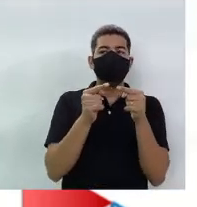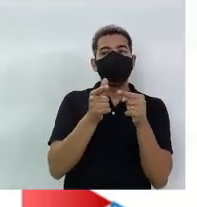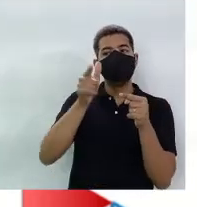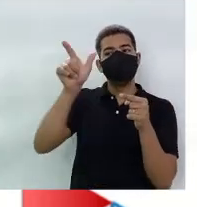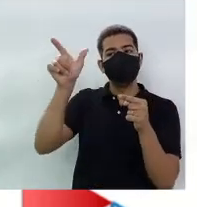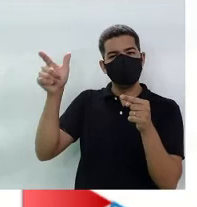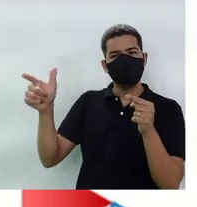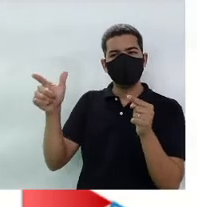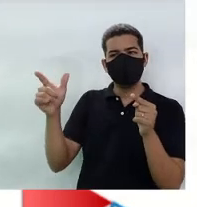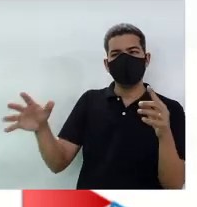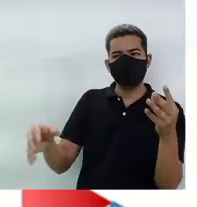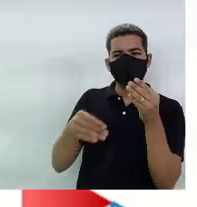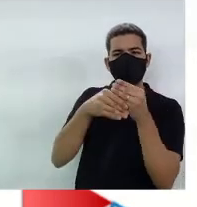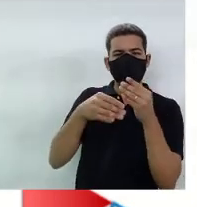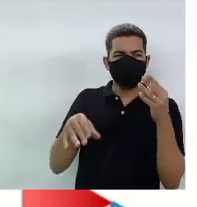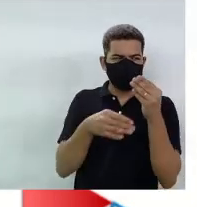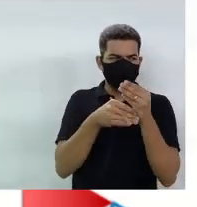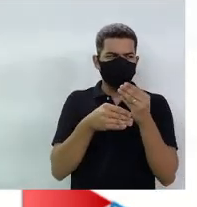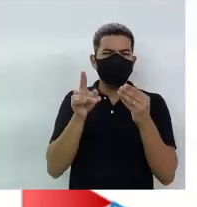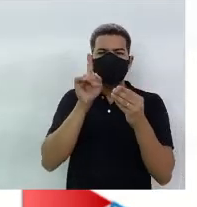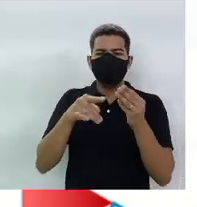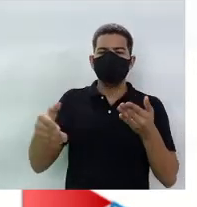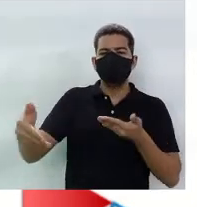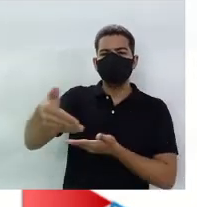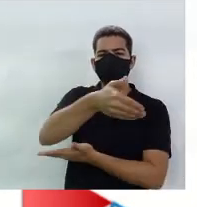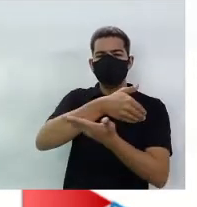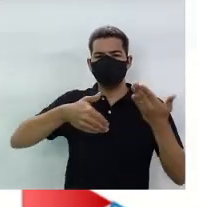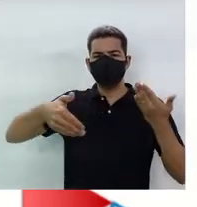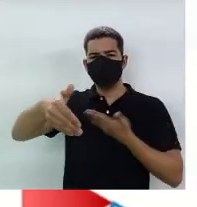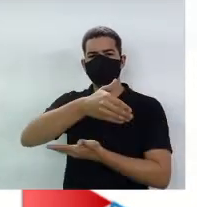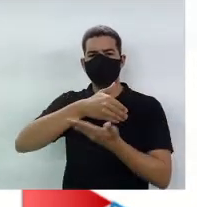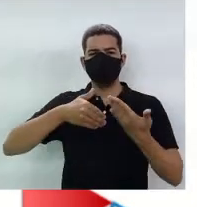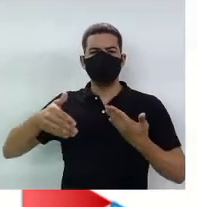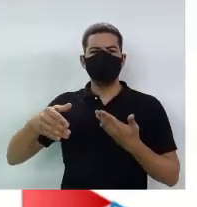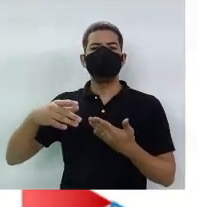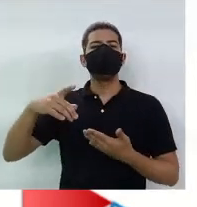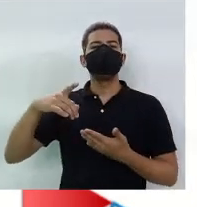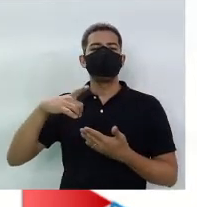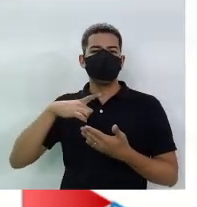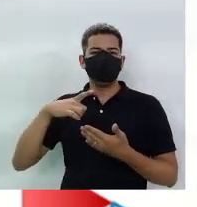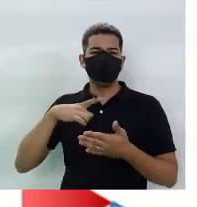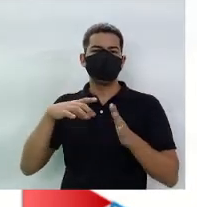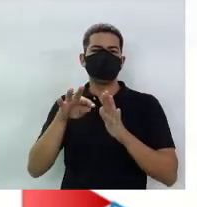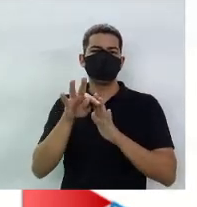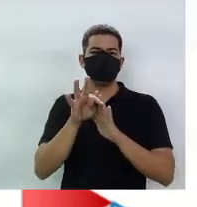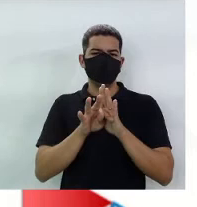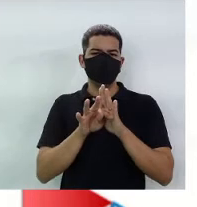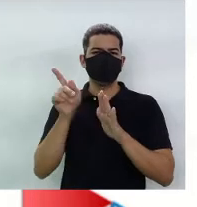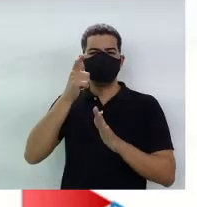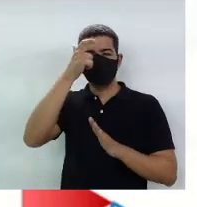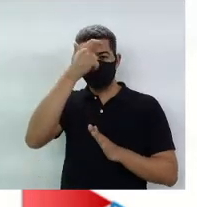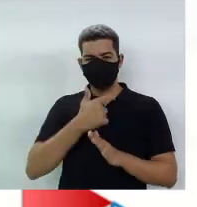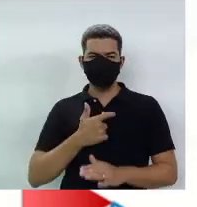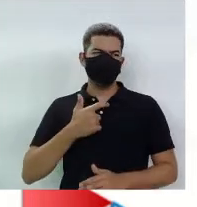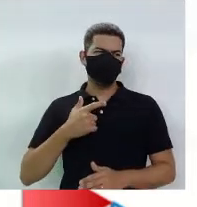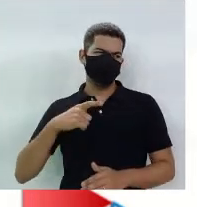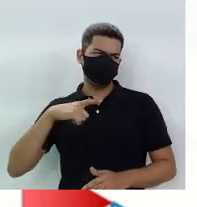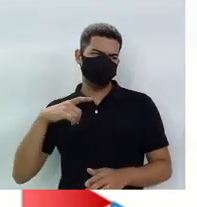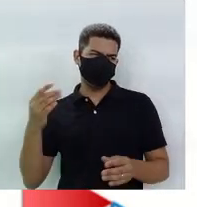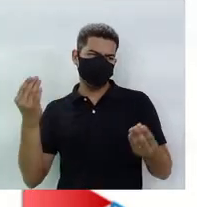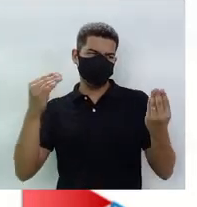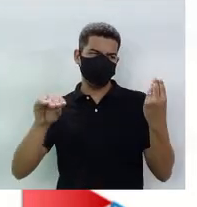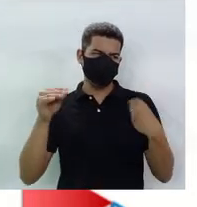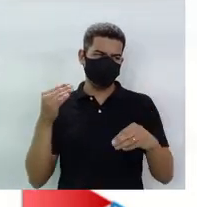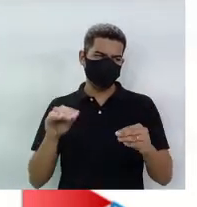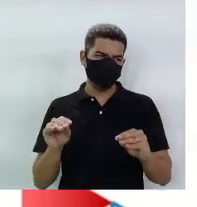uma intertextualidade. Veja que aqui na tela nós encontramos o quê? Personagens, personagens